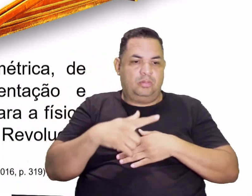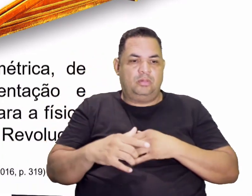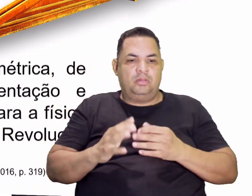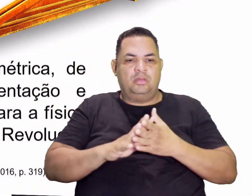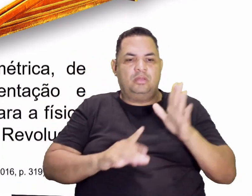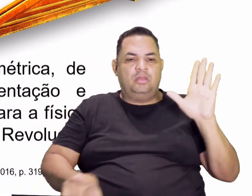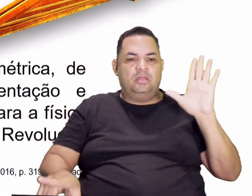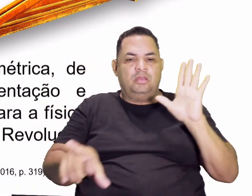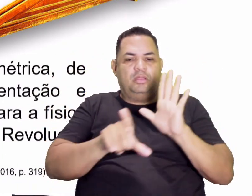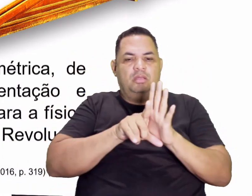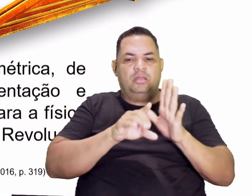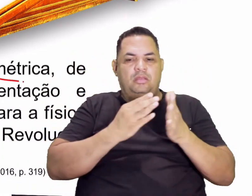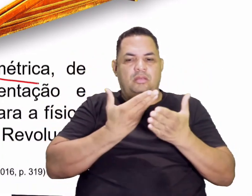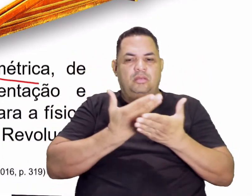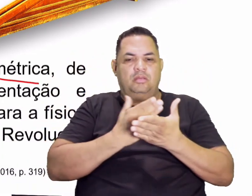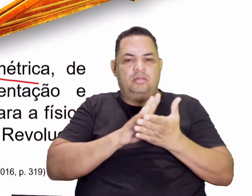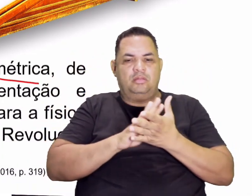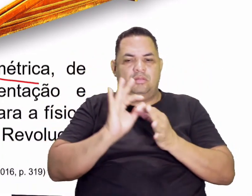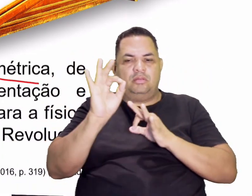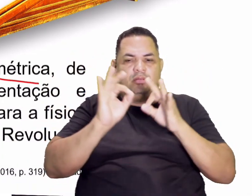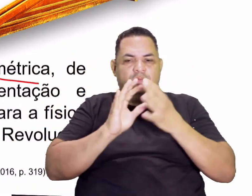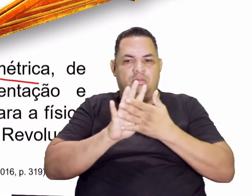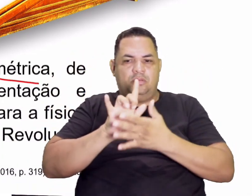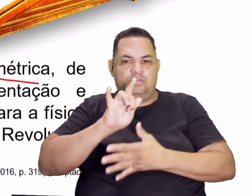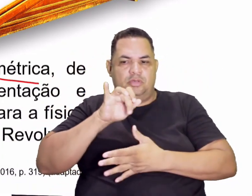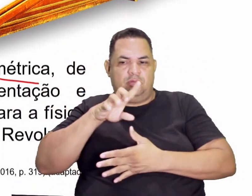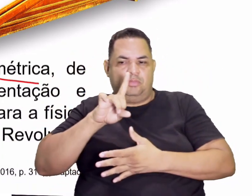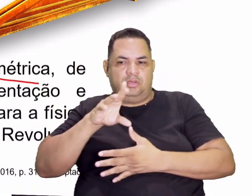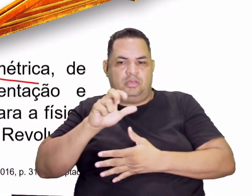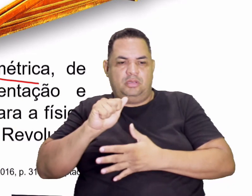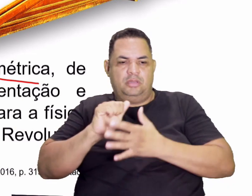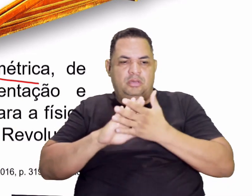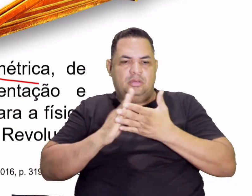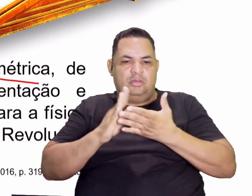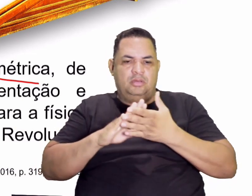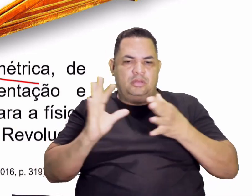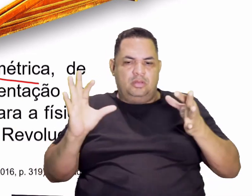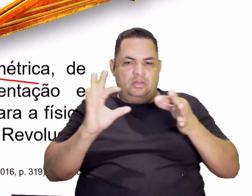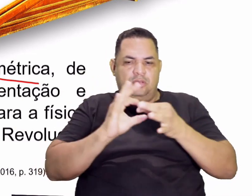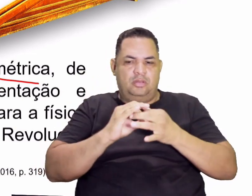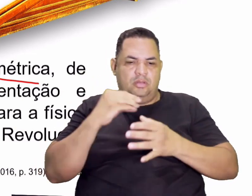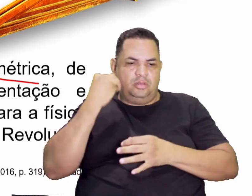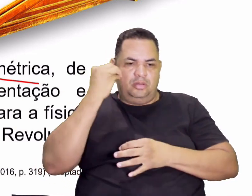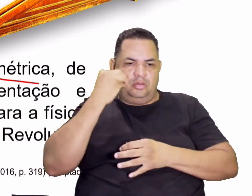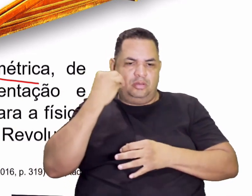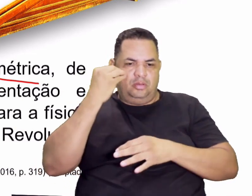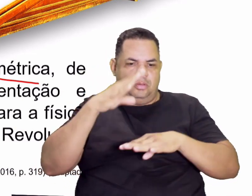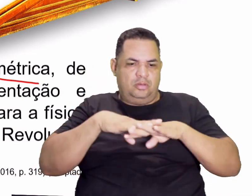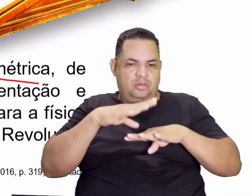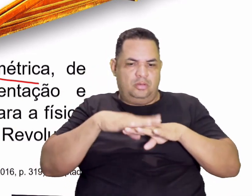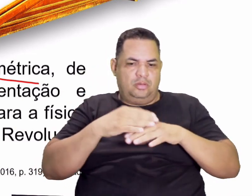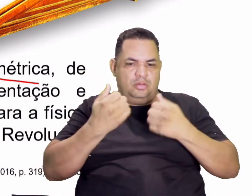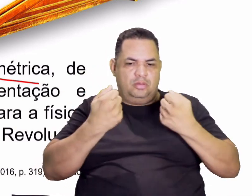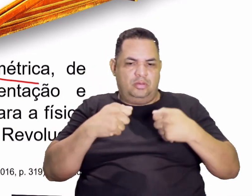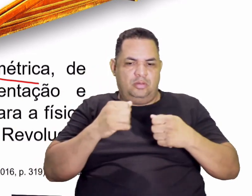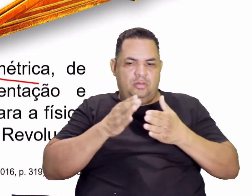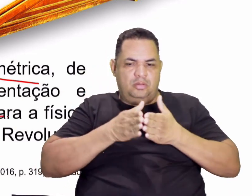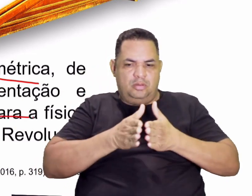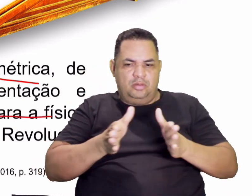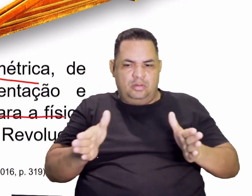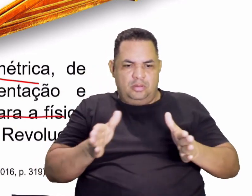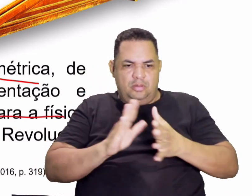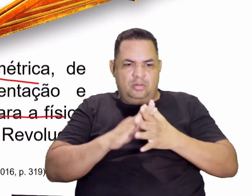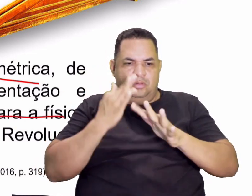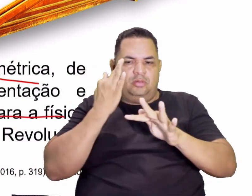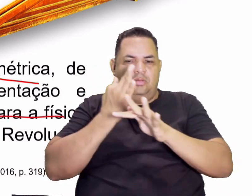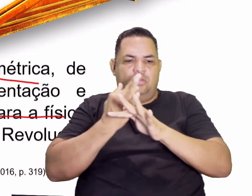A lei foi traduzida numa forma geométrica, de modo que a união entre experimentação e matemática permitisse abrir